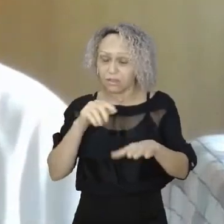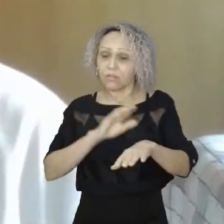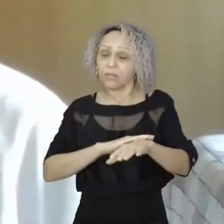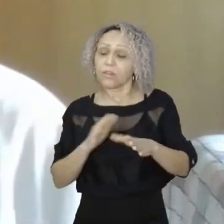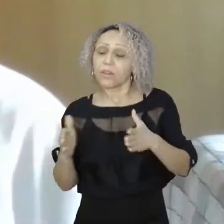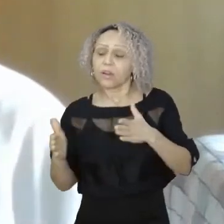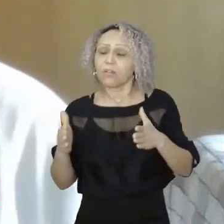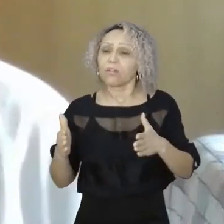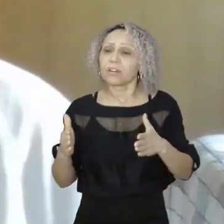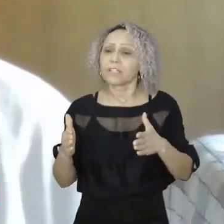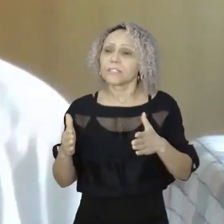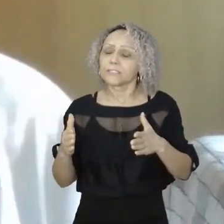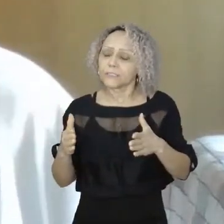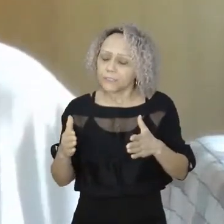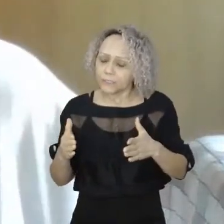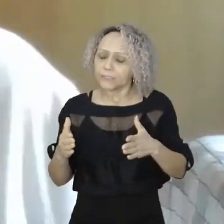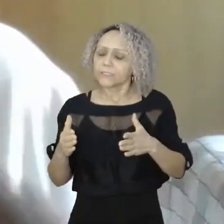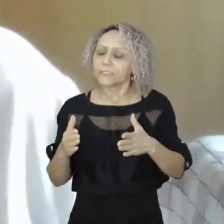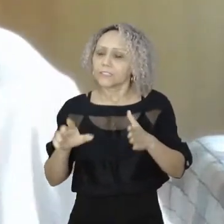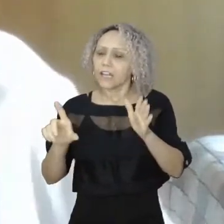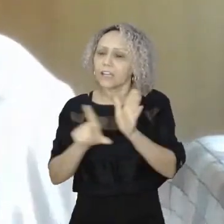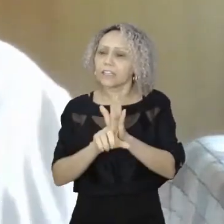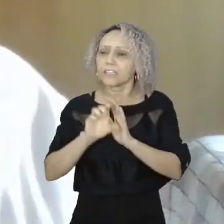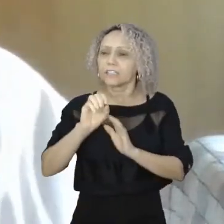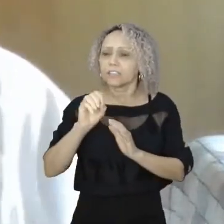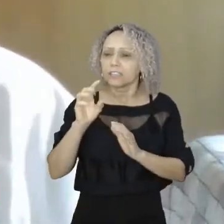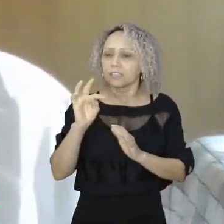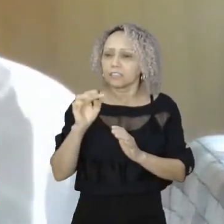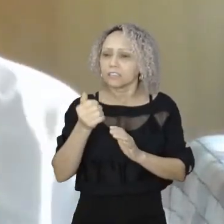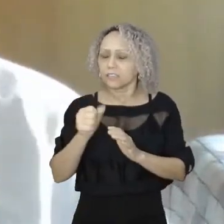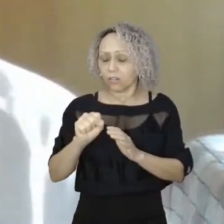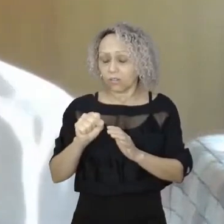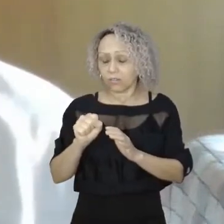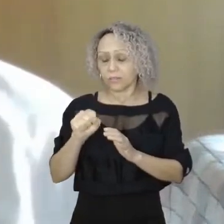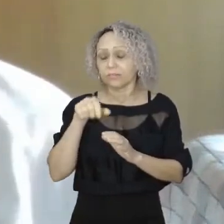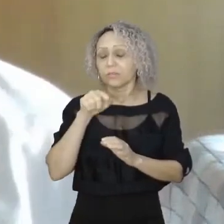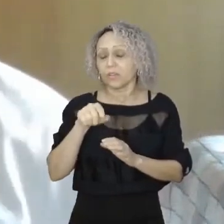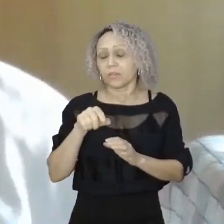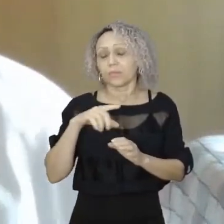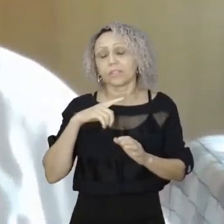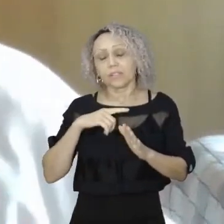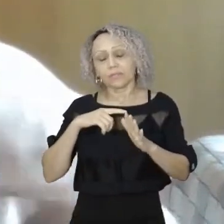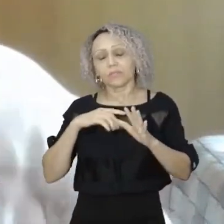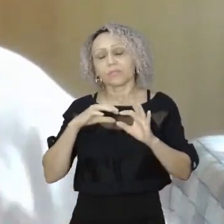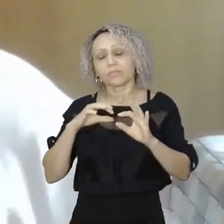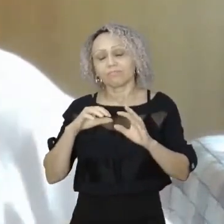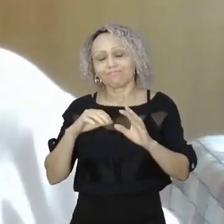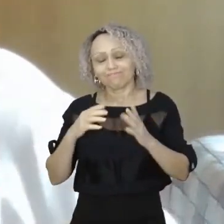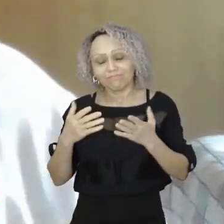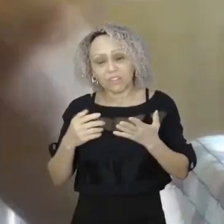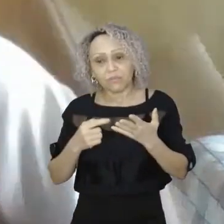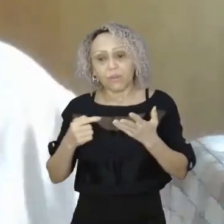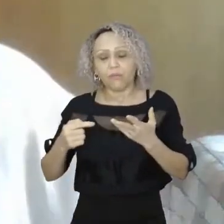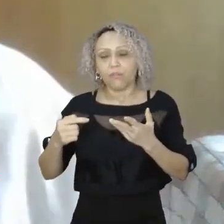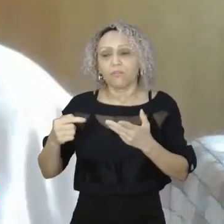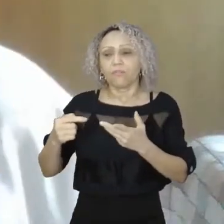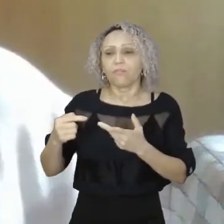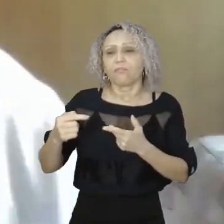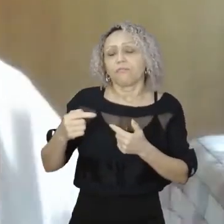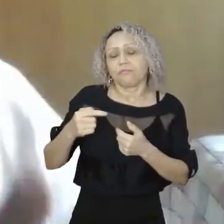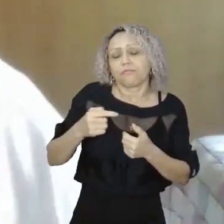nas universidades, né? Uma série de ações que estão ocorrendo no Brasil tenta